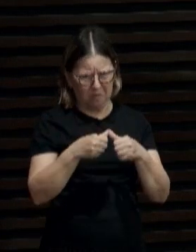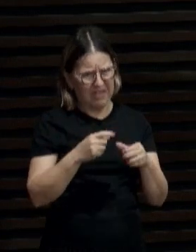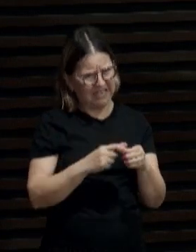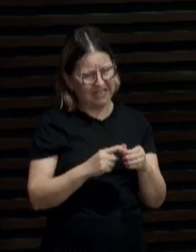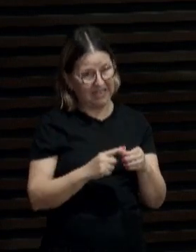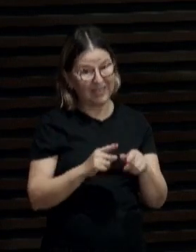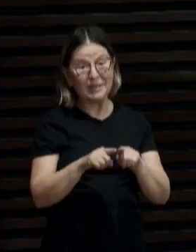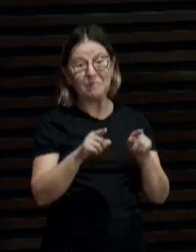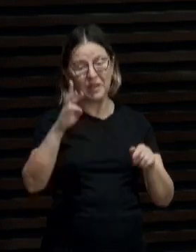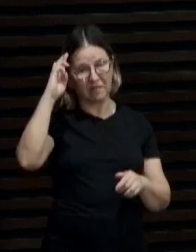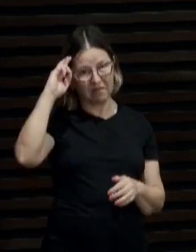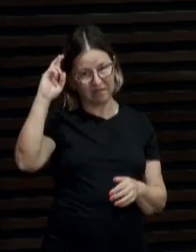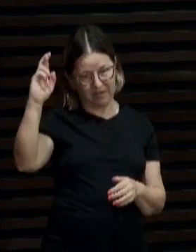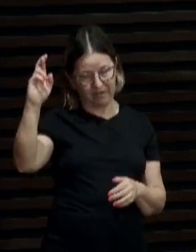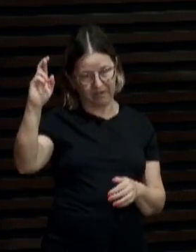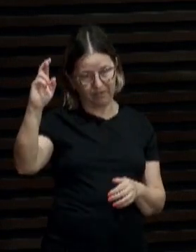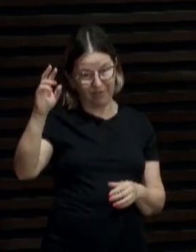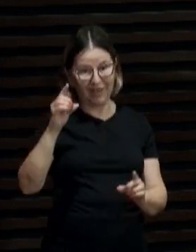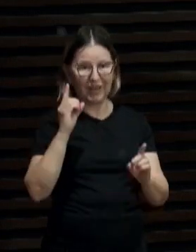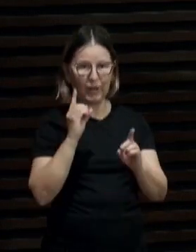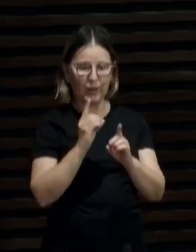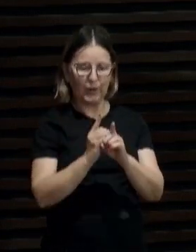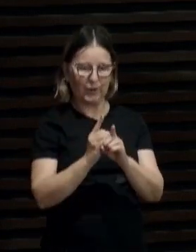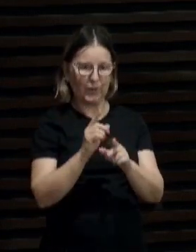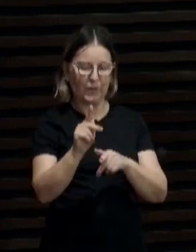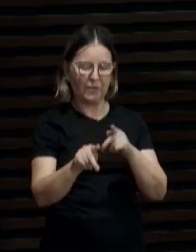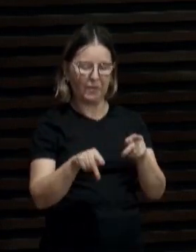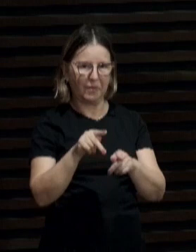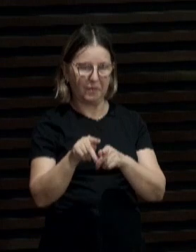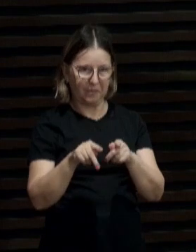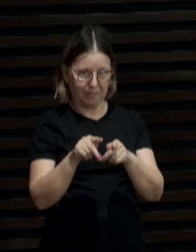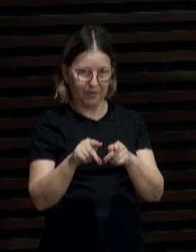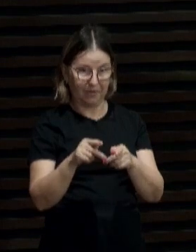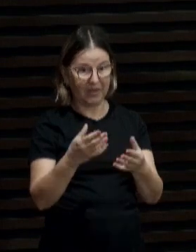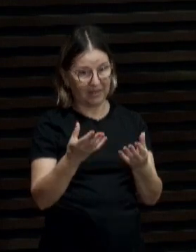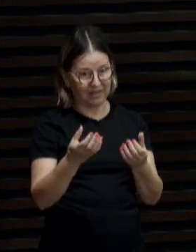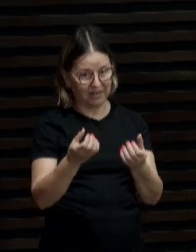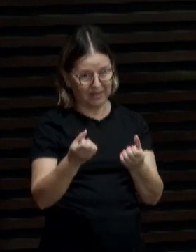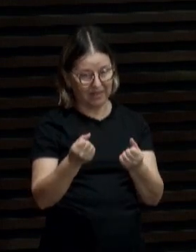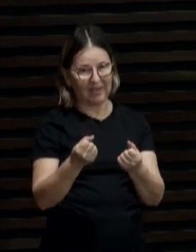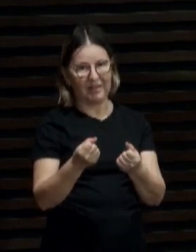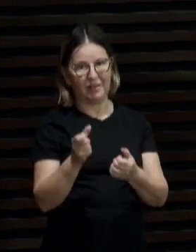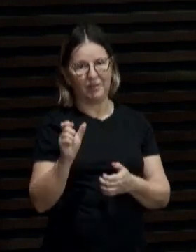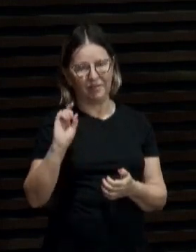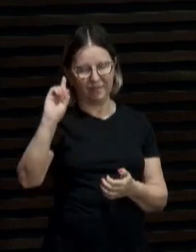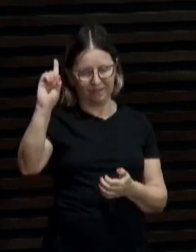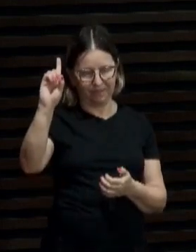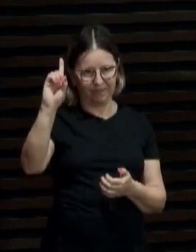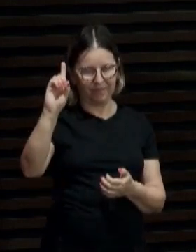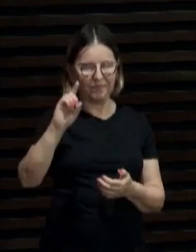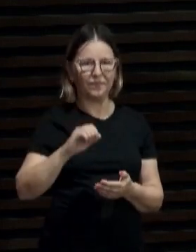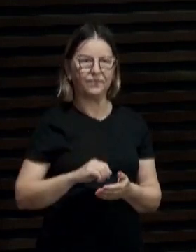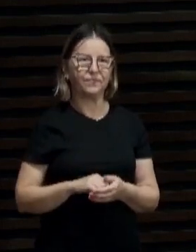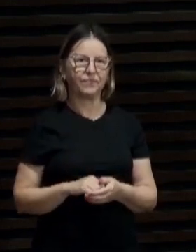Ele encontrou corações, Ele encontrou solo fértil, Ele encontrou ali através da instrumentalidade de